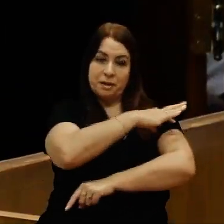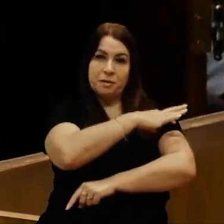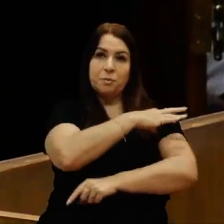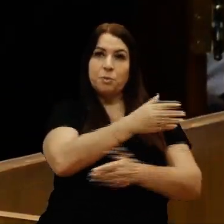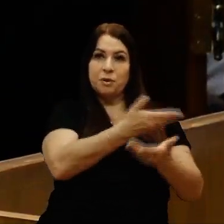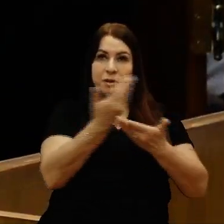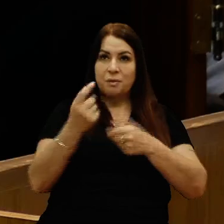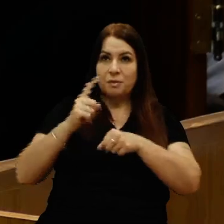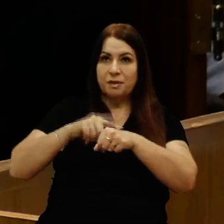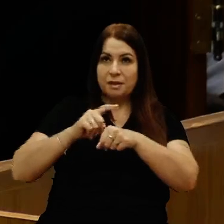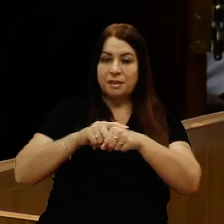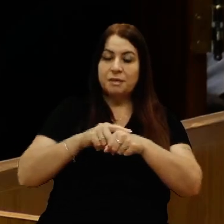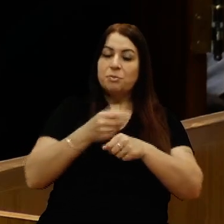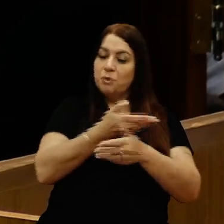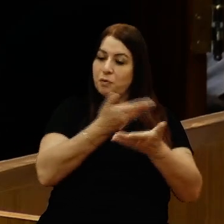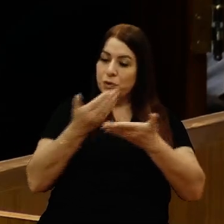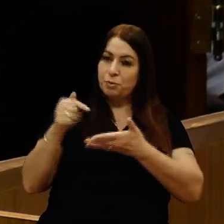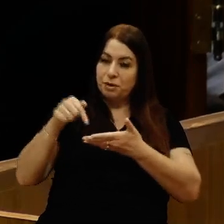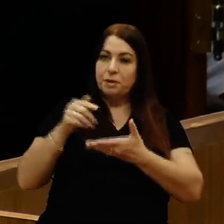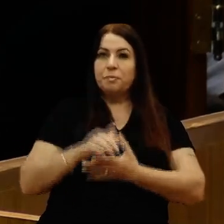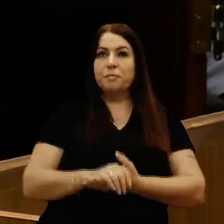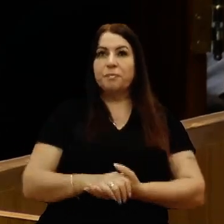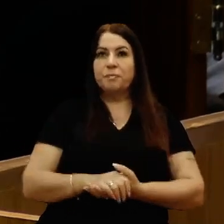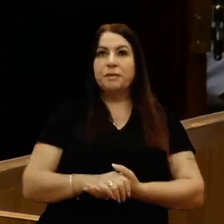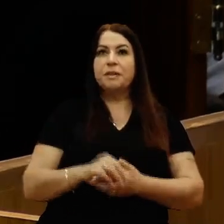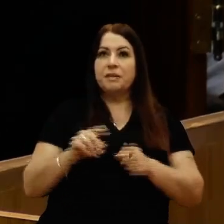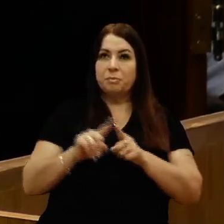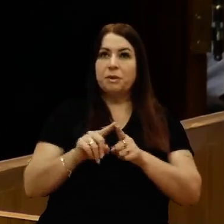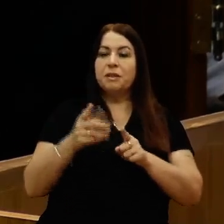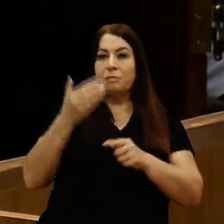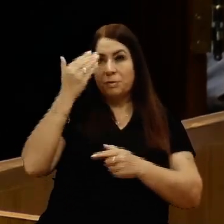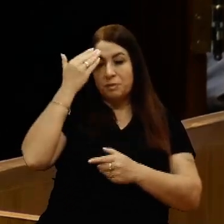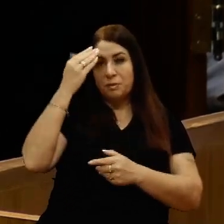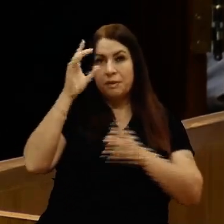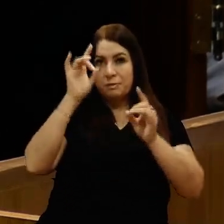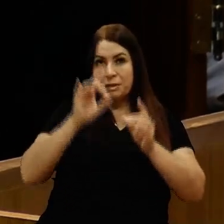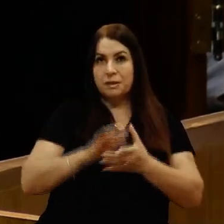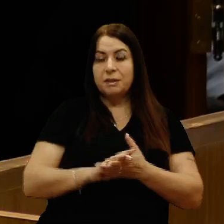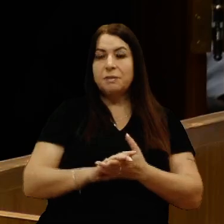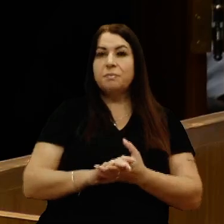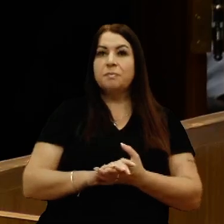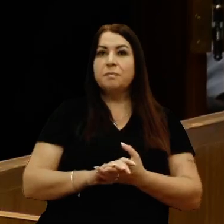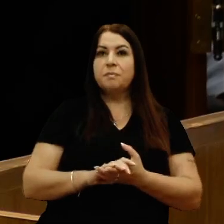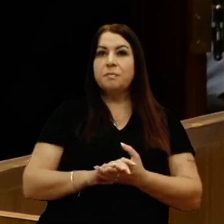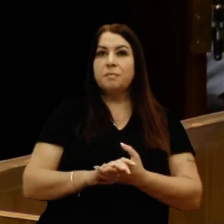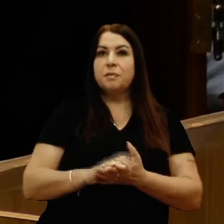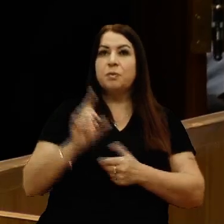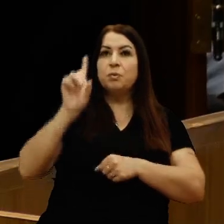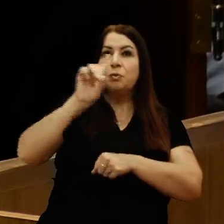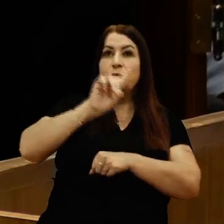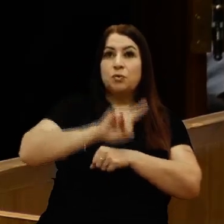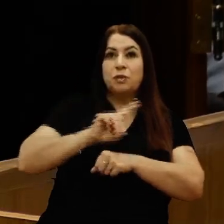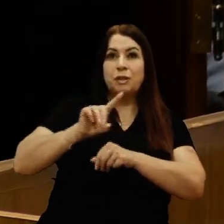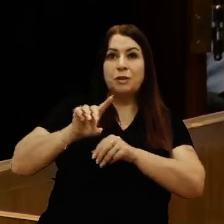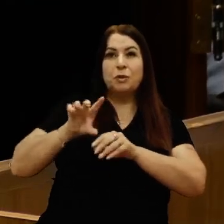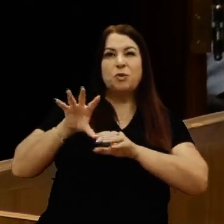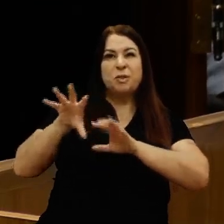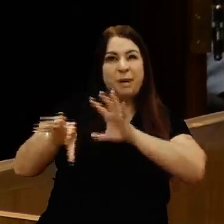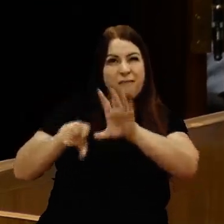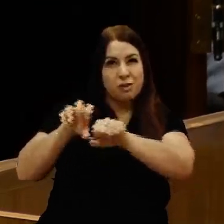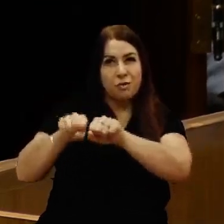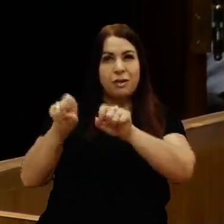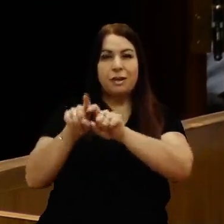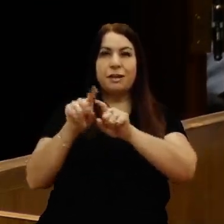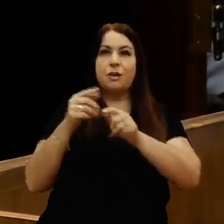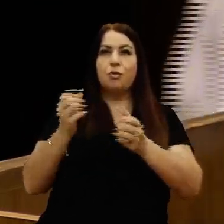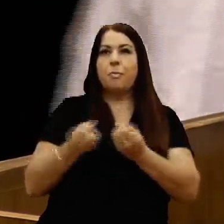cedeu esse espaço, nos convidou para estar aqui. A gente também quer fazer um agradecimento especial e citar aqui o Dia do Desbravador Caxiense, que é comemorado